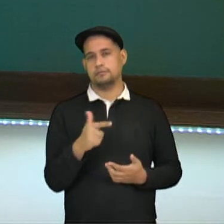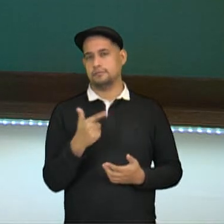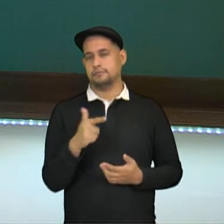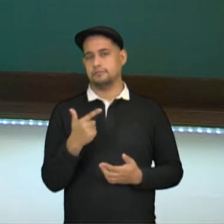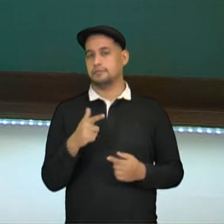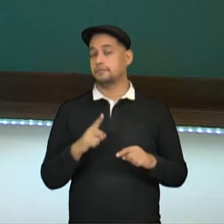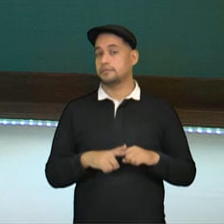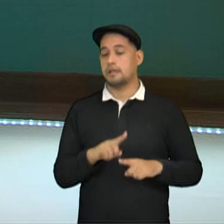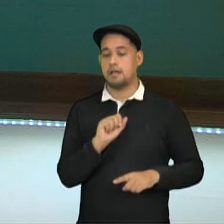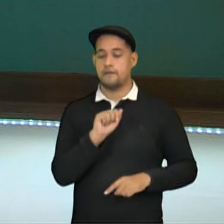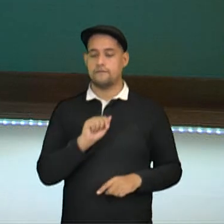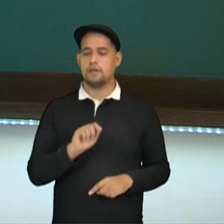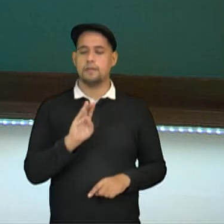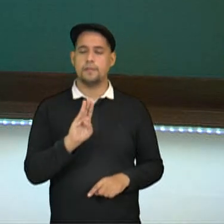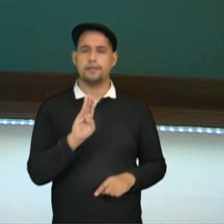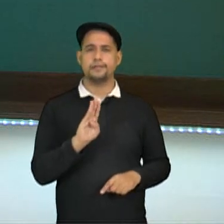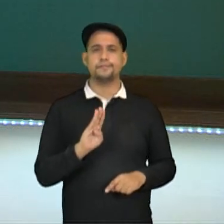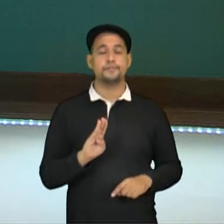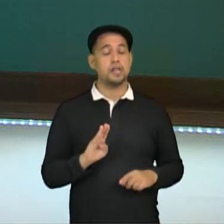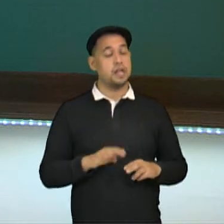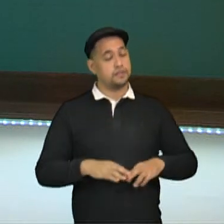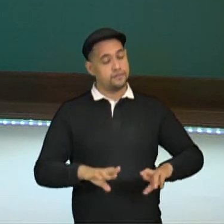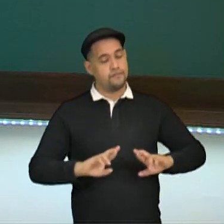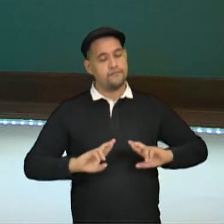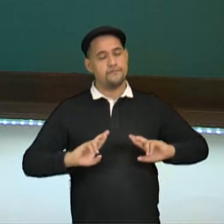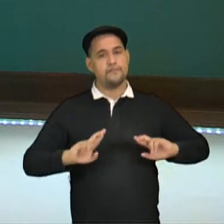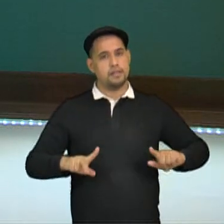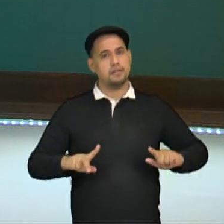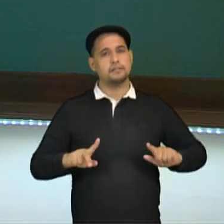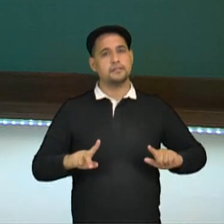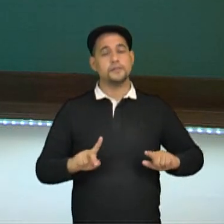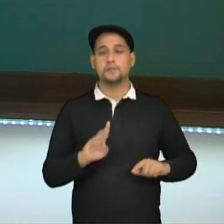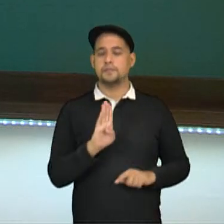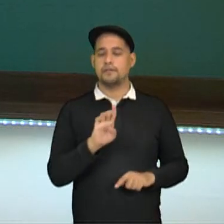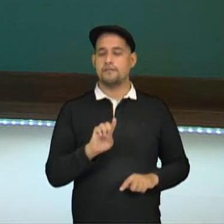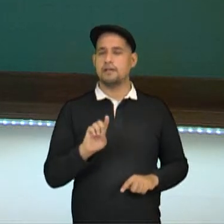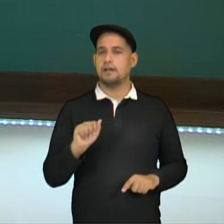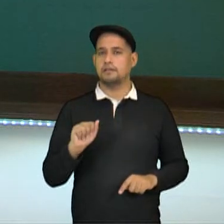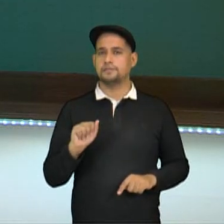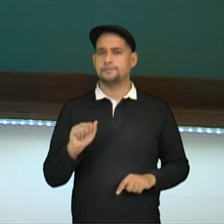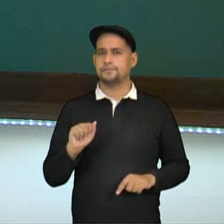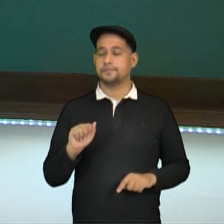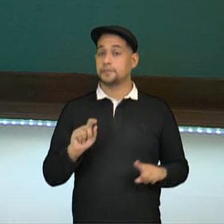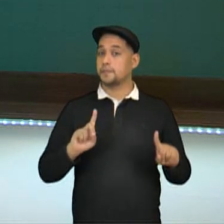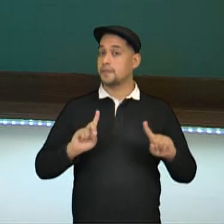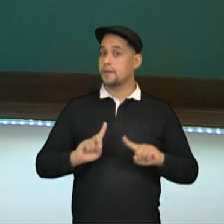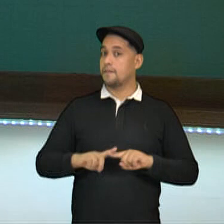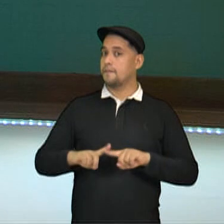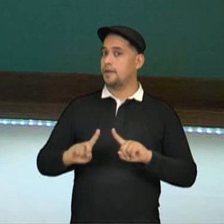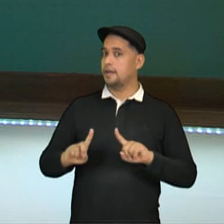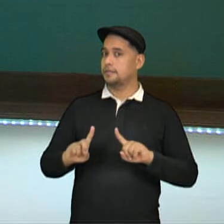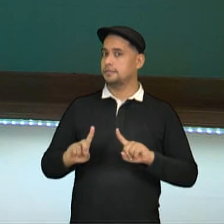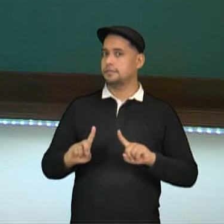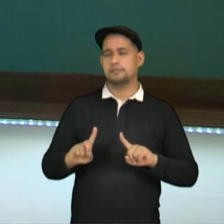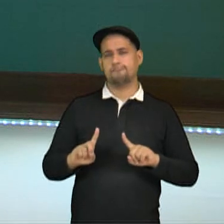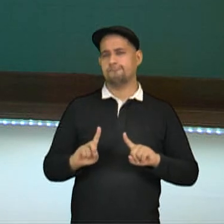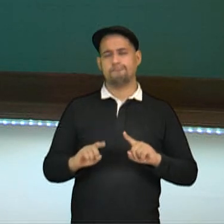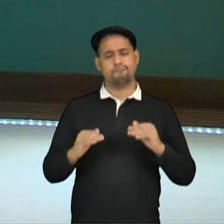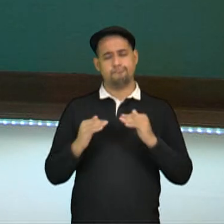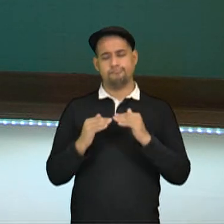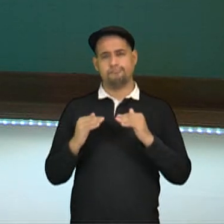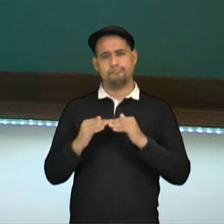Então, A vezes B é diferente de B vezes A. Portanto, não vale a